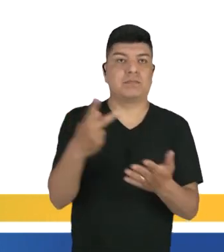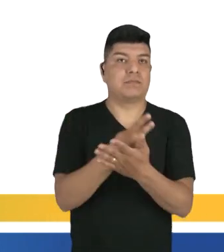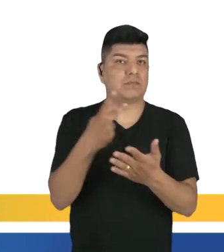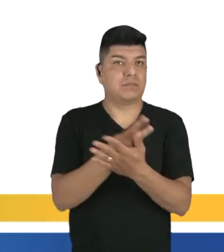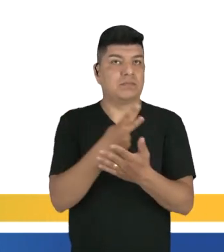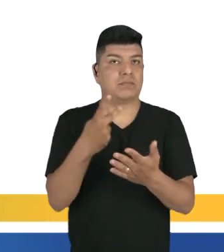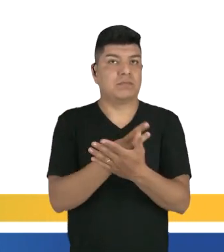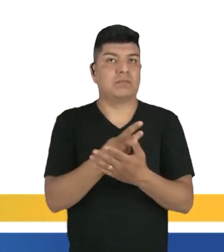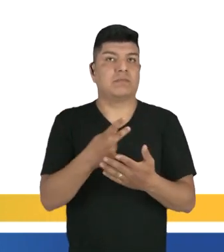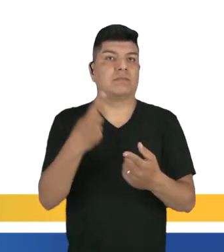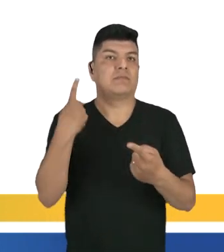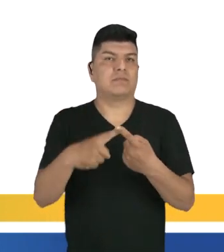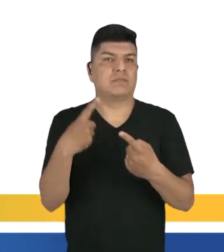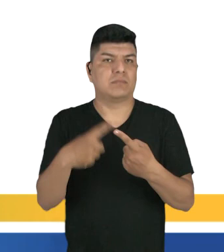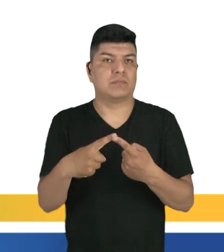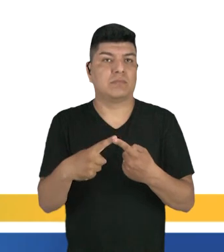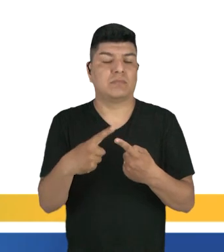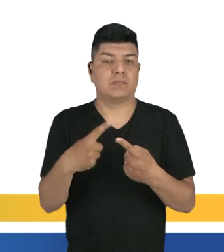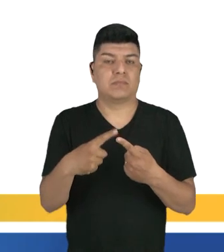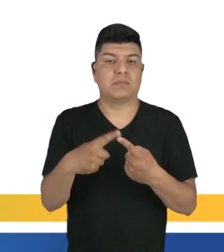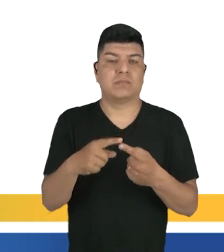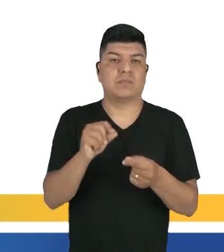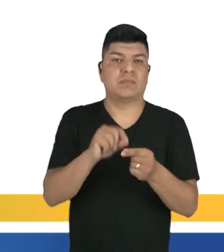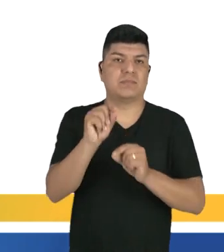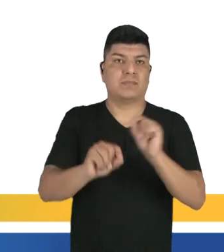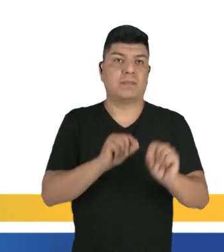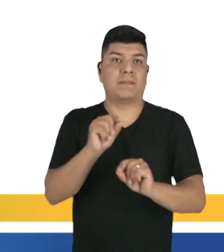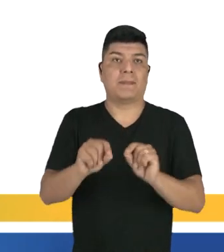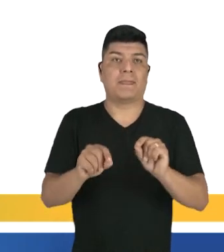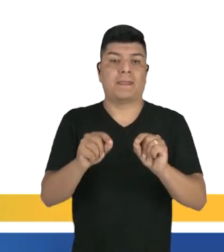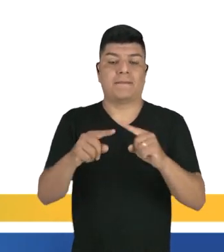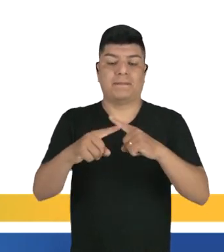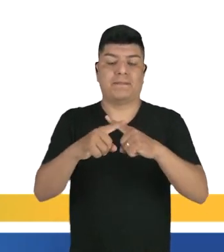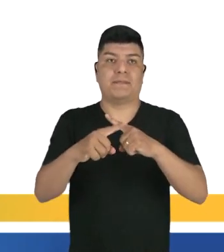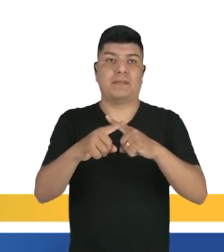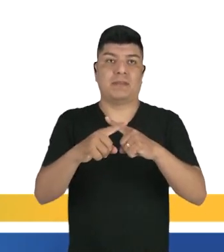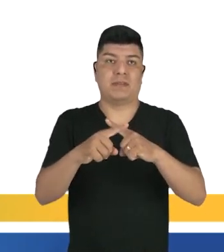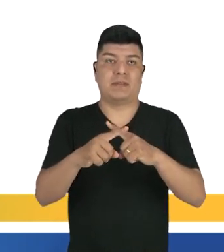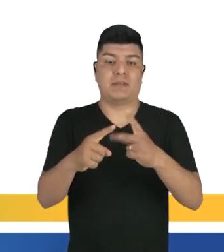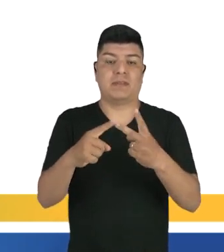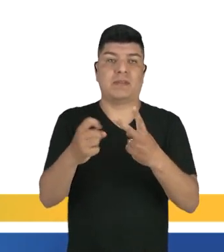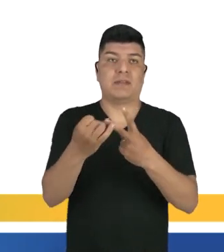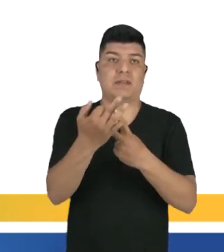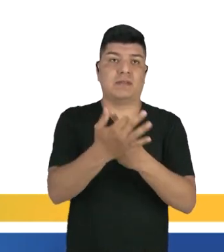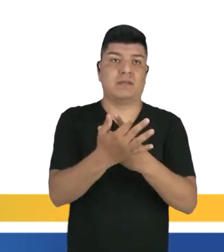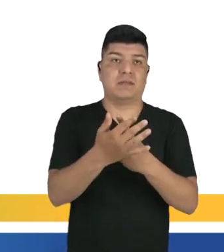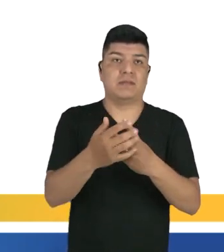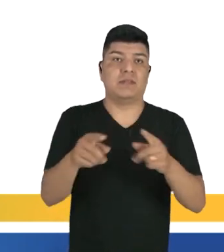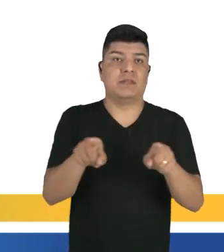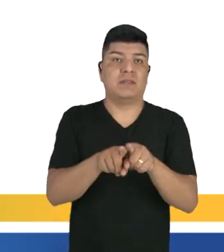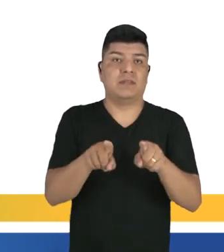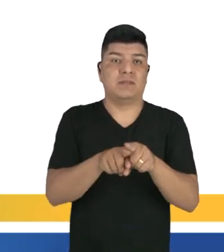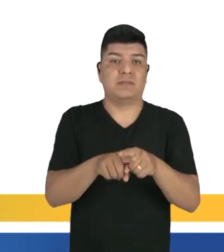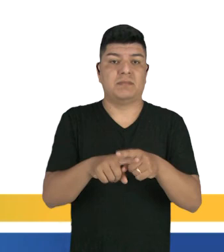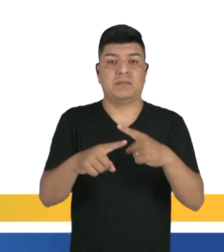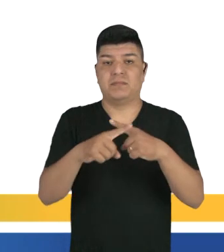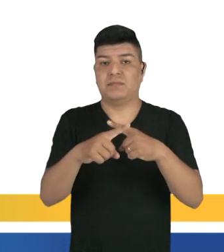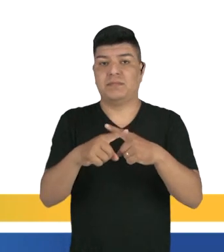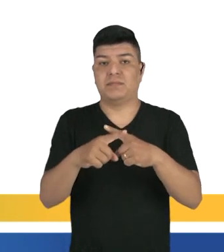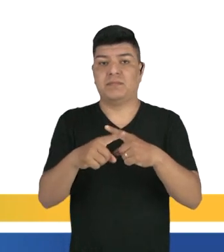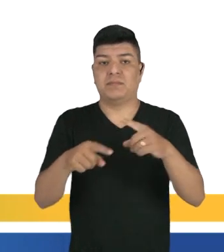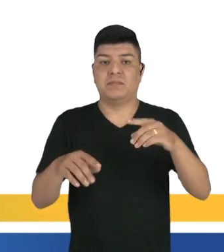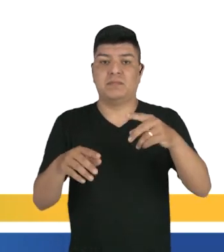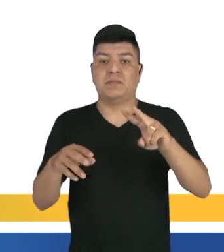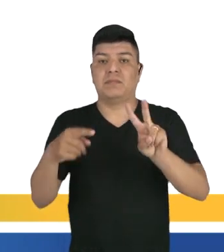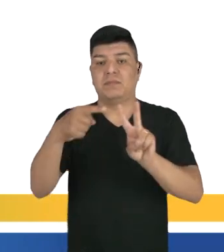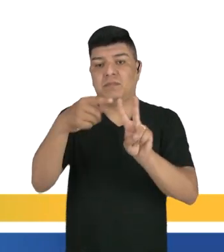nenhuma dúvida. Por quê? Porque o que ele fez aí? Ele multiplicou os radicandos e multiplicou os índices também. Completamente